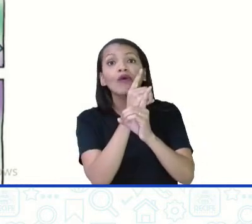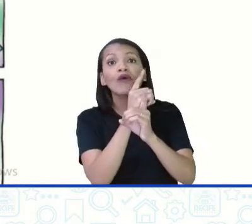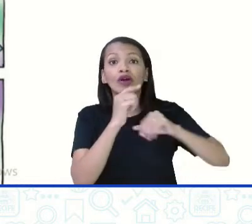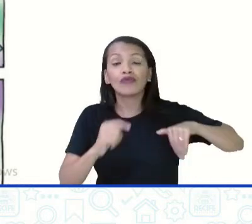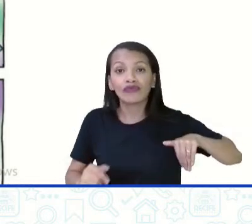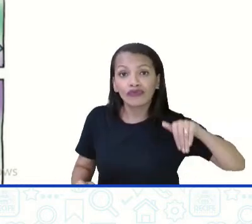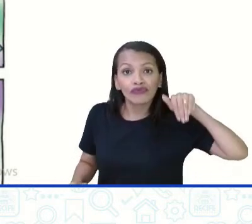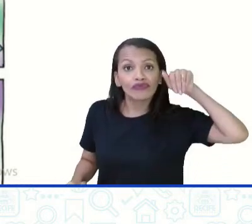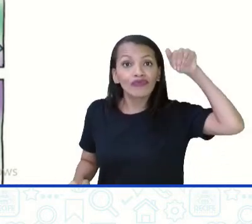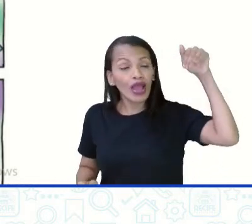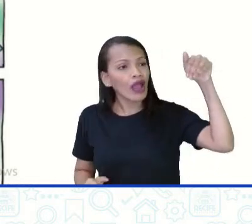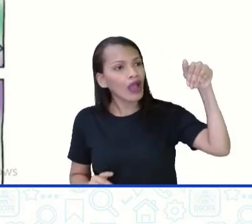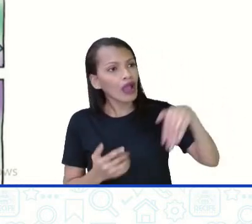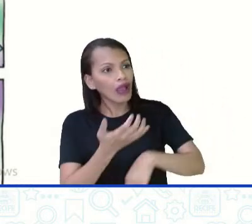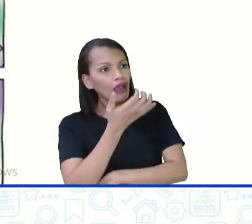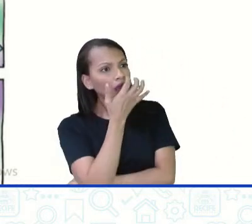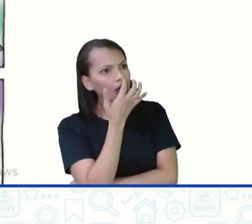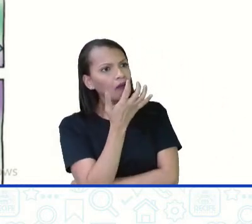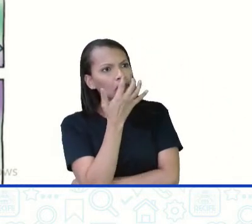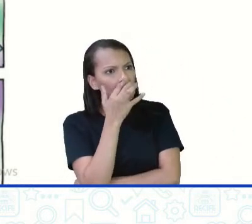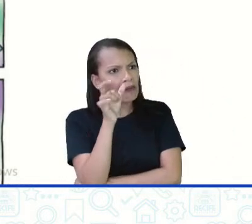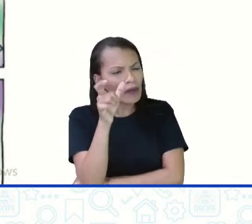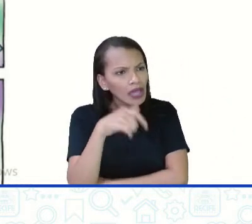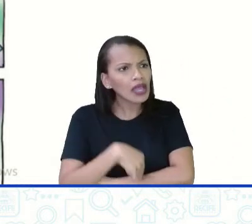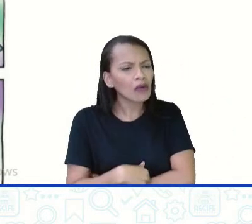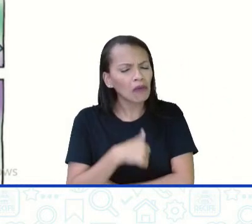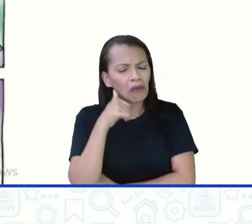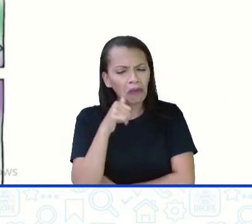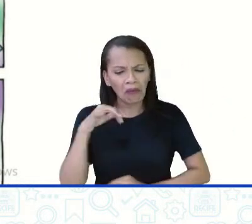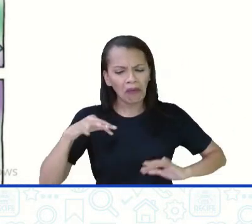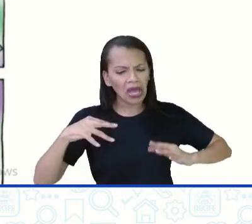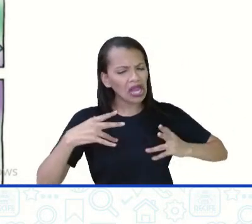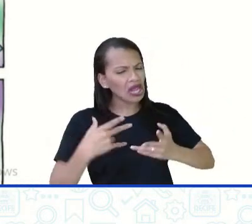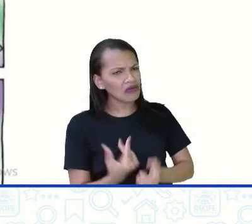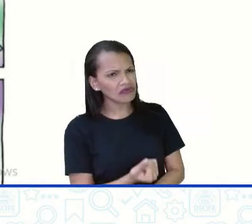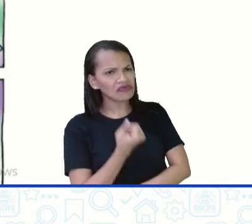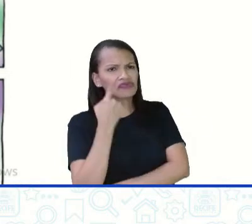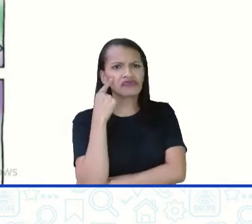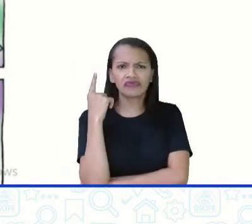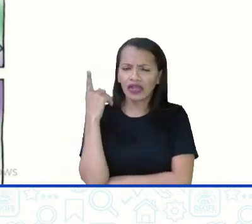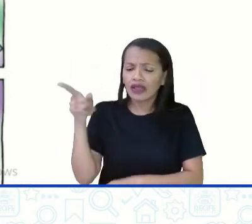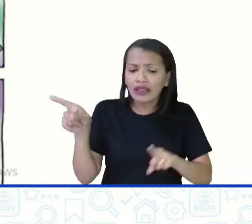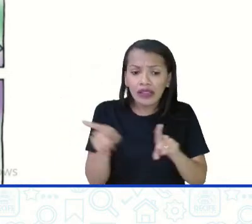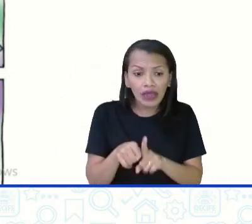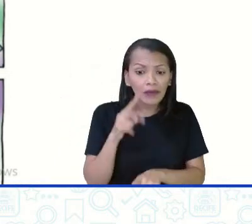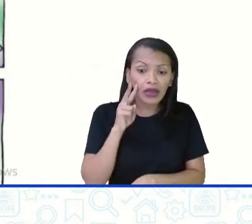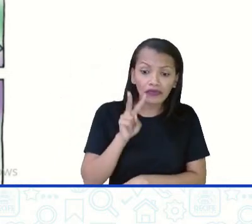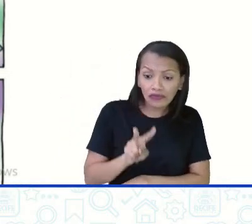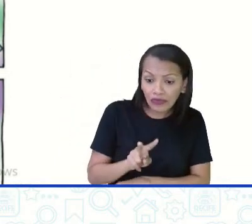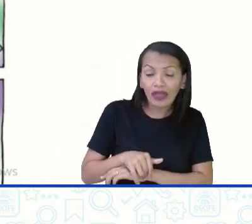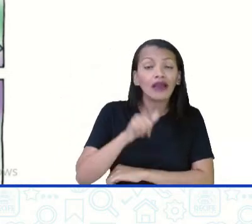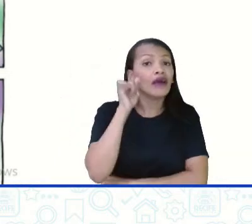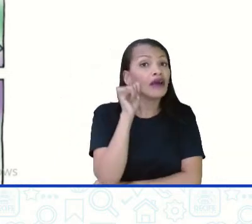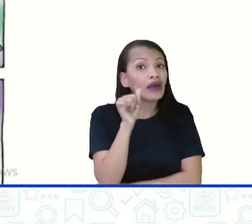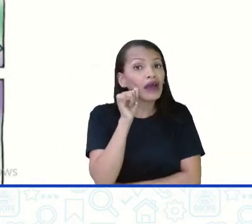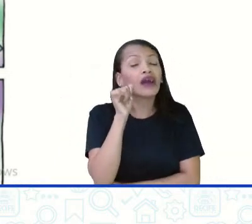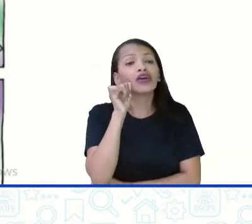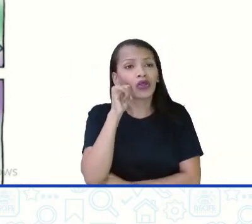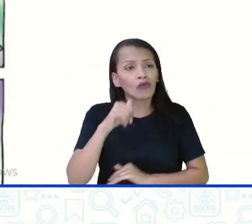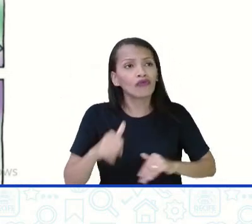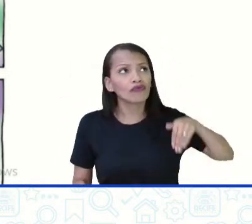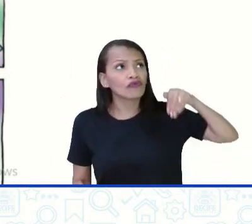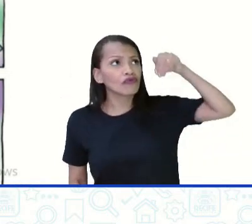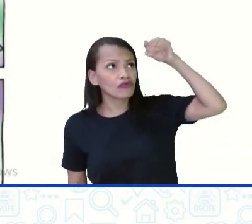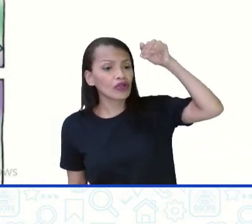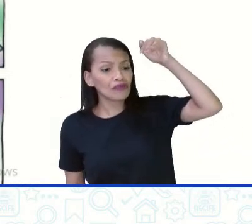incrível, interessante. Nossa, eu sou Bárbara. E aparece Carol velhinha também. Então, nossa, eu me vejo adulta, eu me